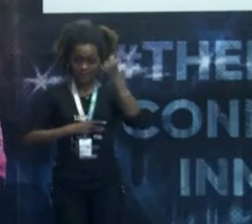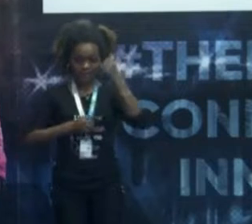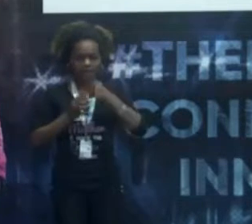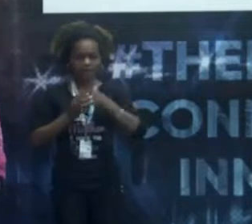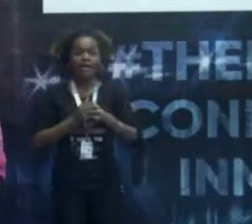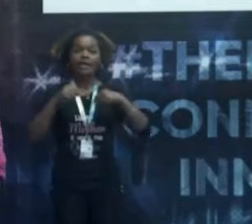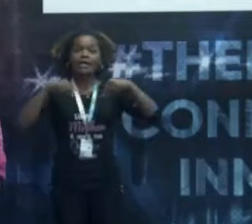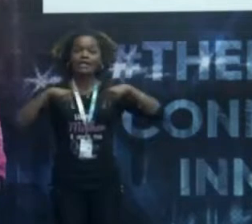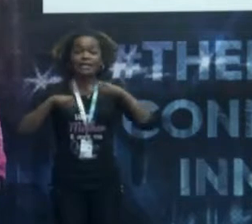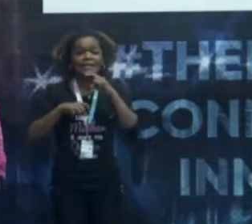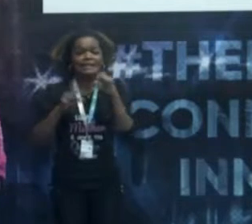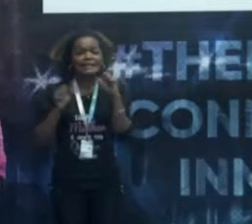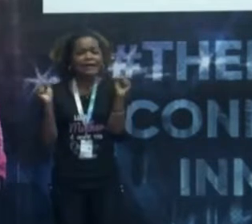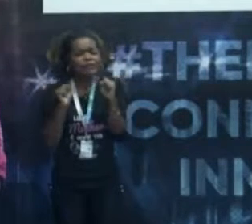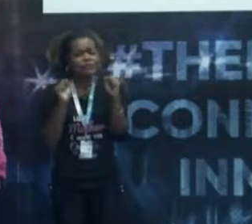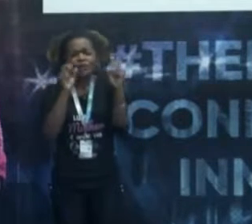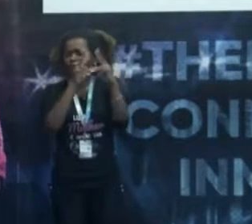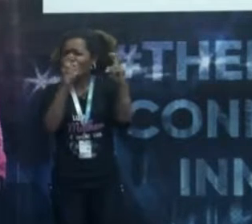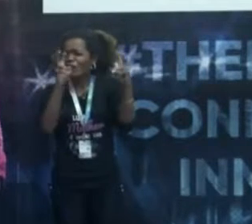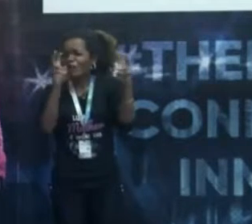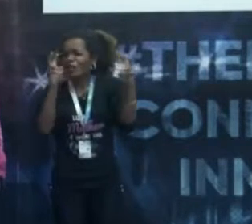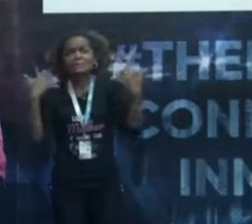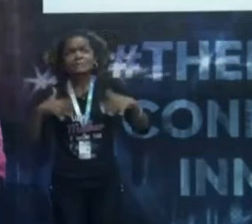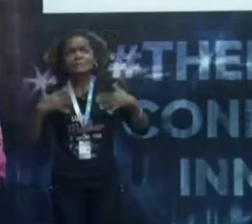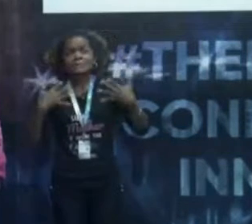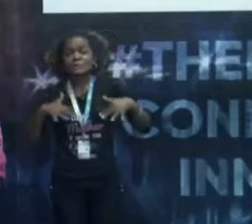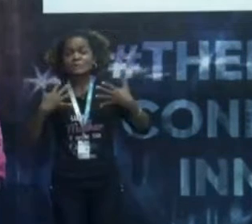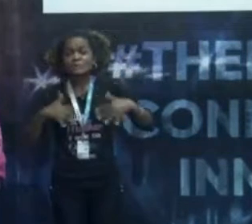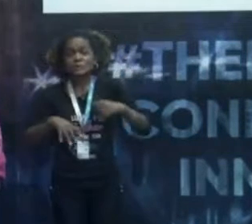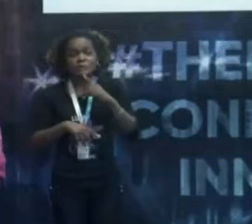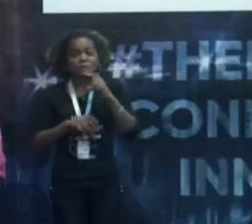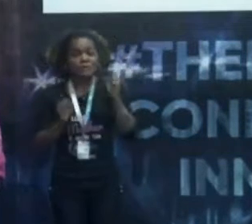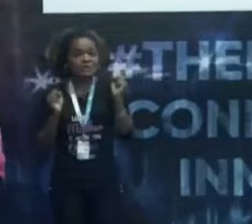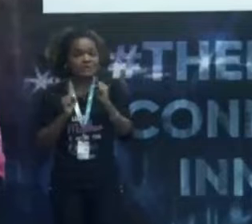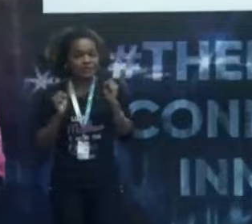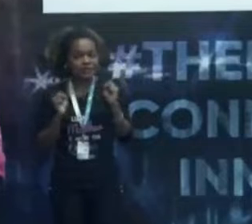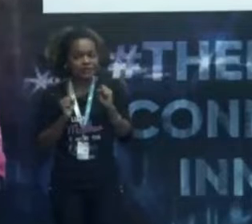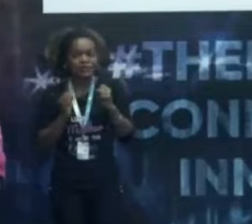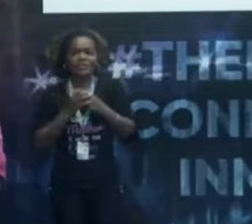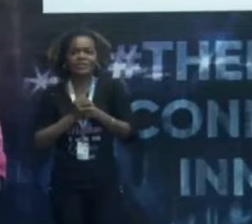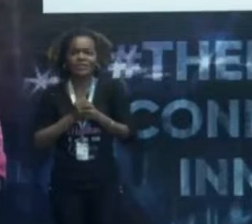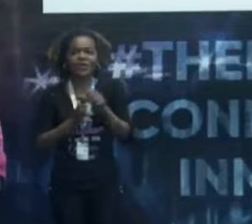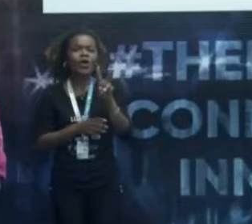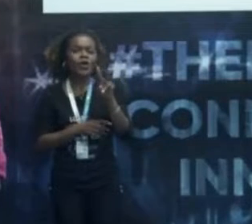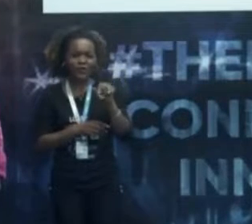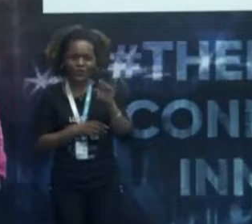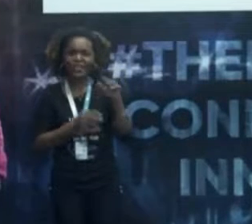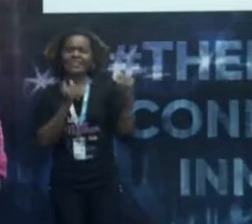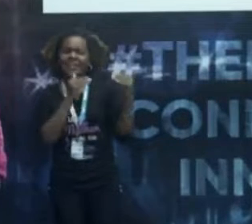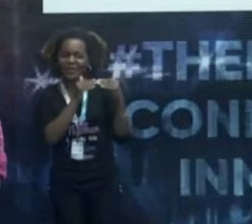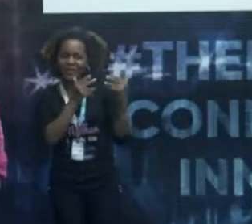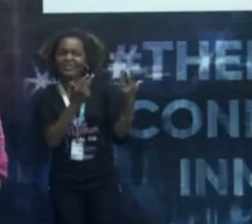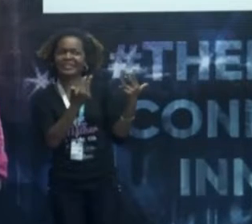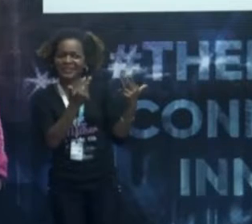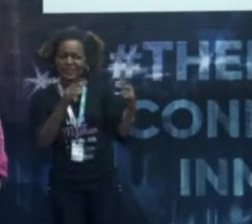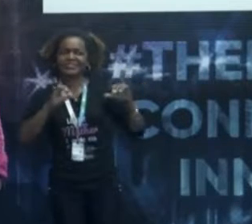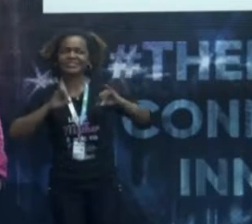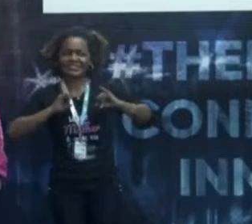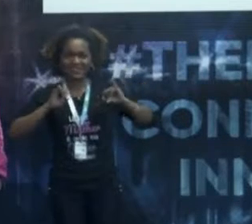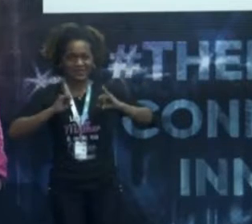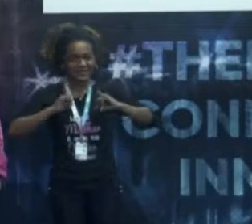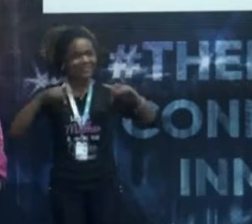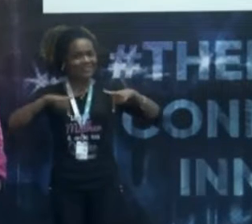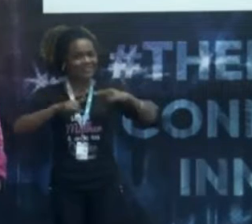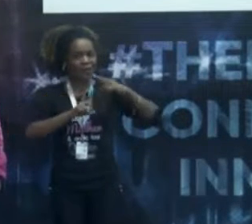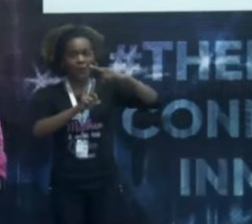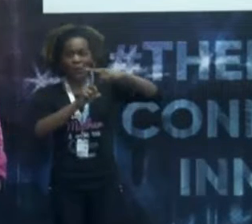Florianópolis e tá frio aqui, viu, gente? Meu Deus! O Vini tá concordando comigo ali, a gente tá sofrendo com esse frio aqui do sul.